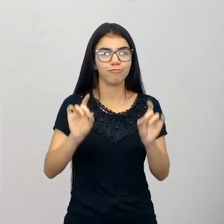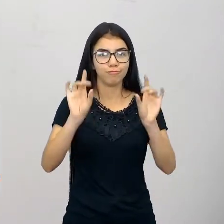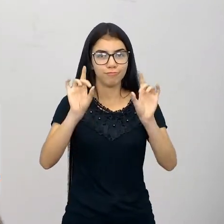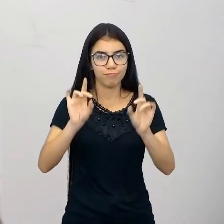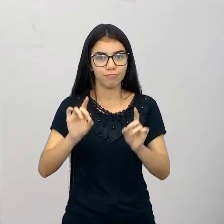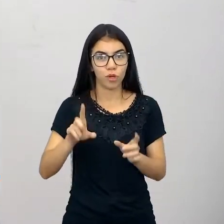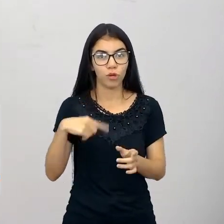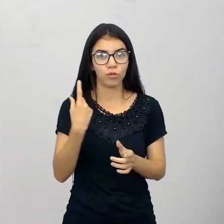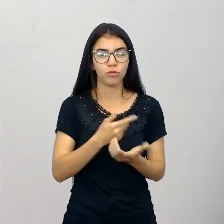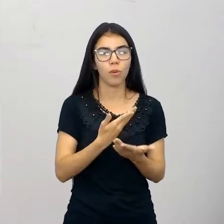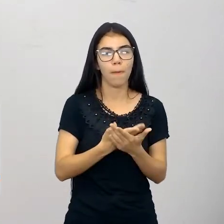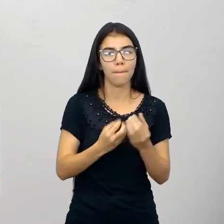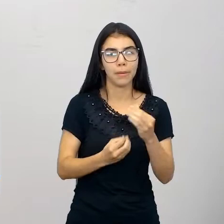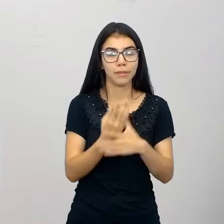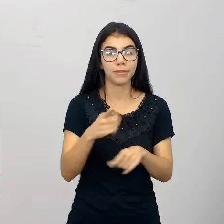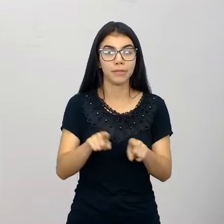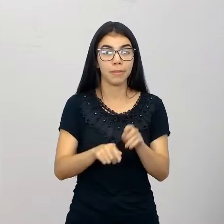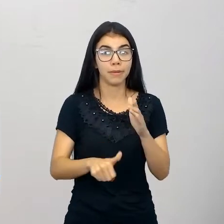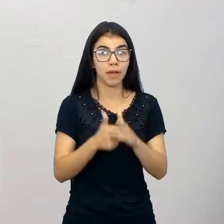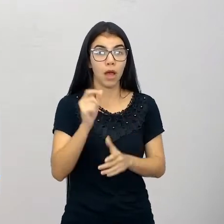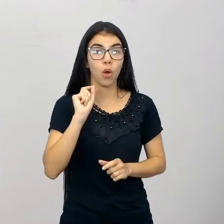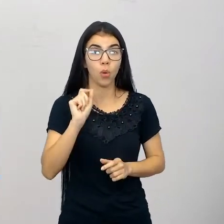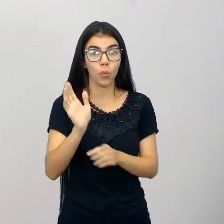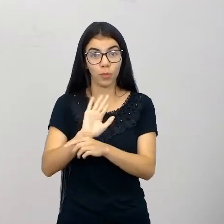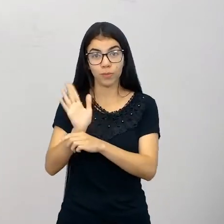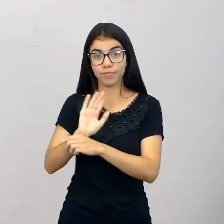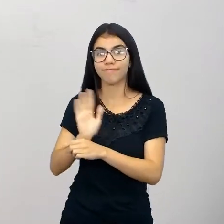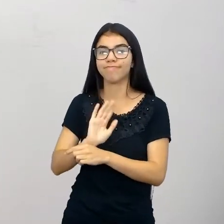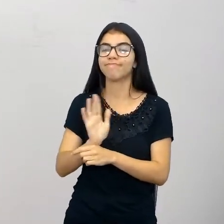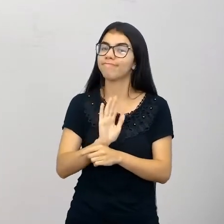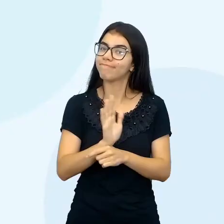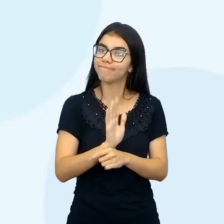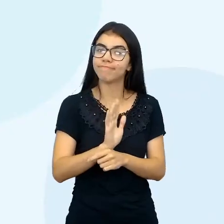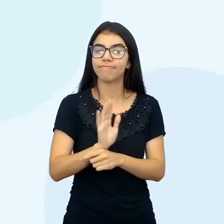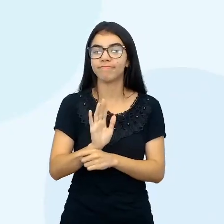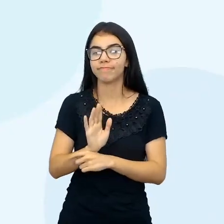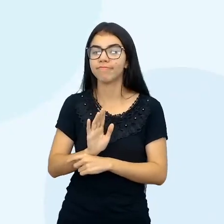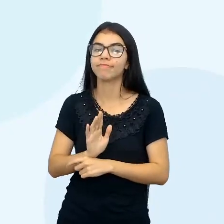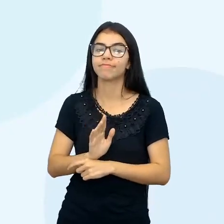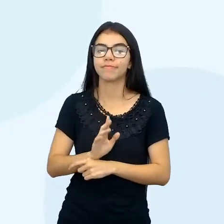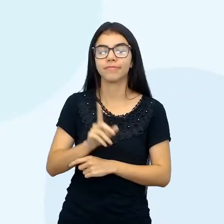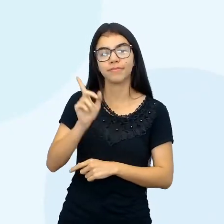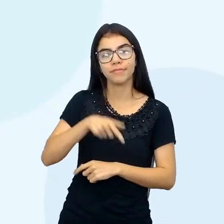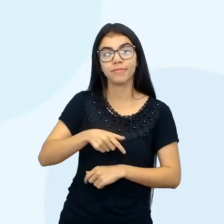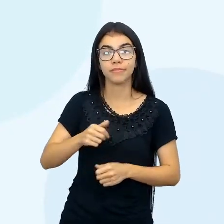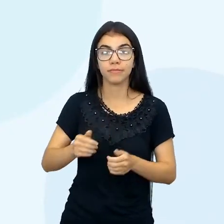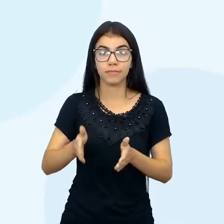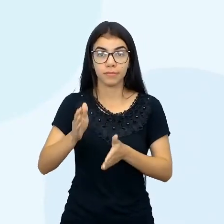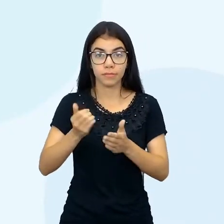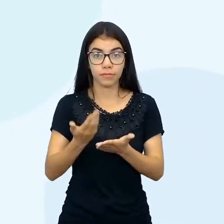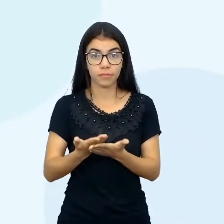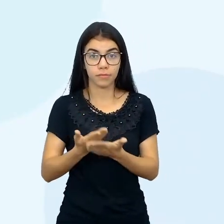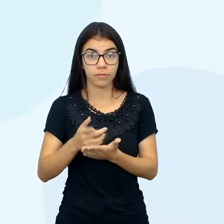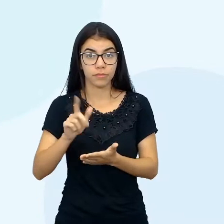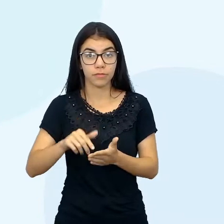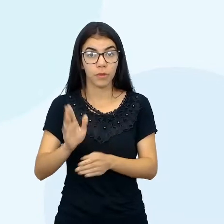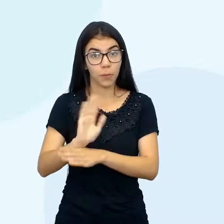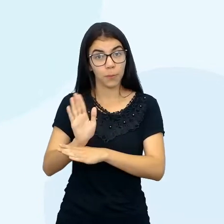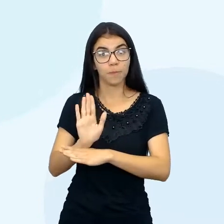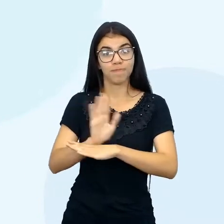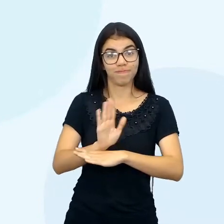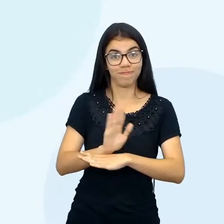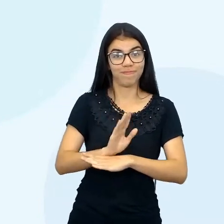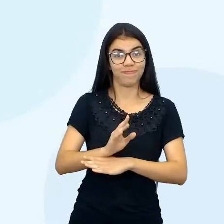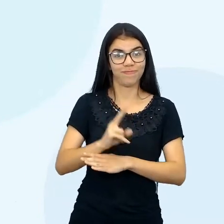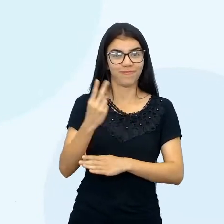só, tivemos uma aula 1, onde falamos sobre cinema. É um nome da aula bacana. Gostei legal. Desse nome de aula. Cinema. A